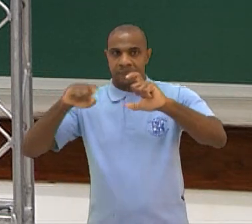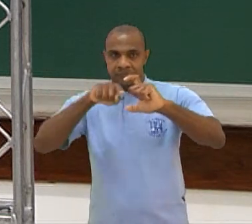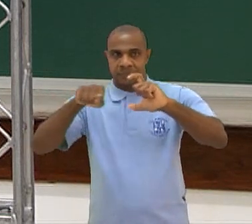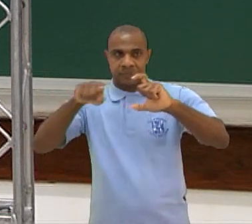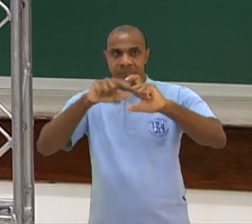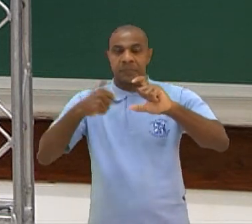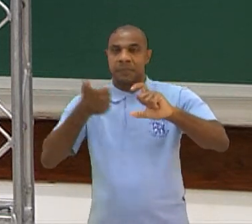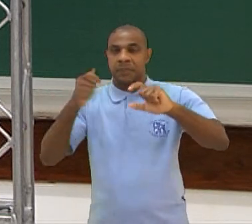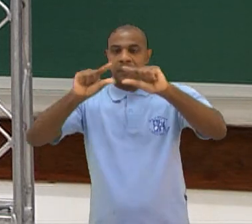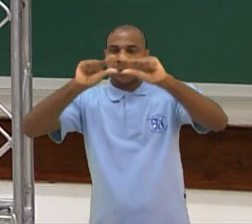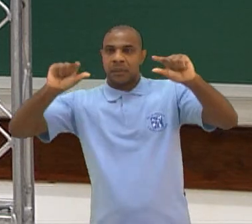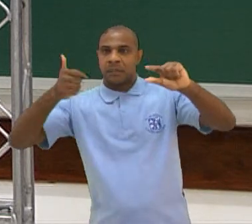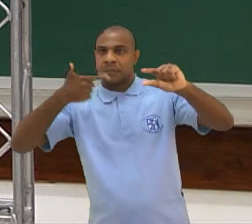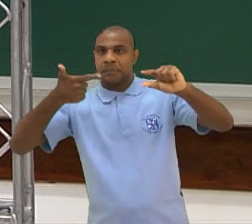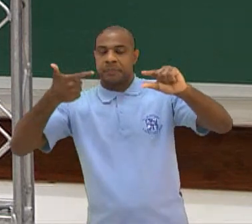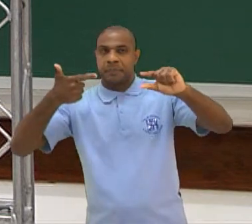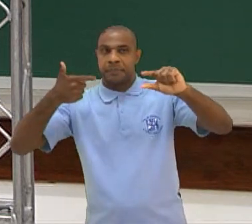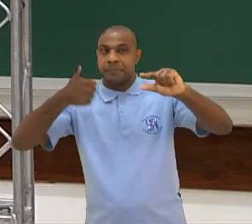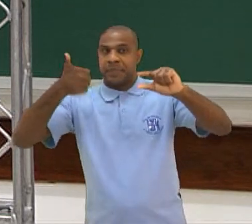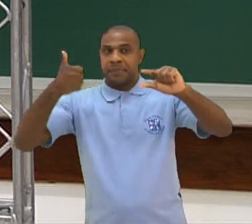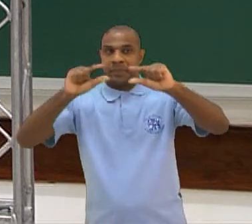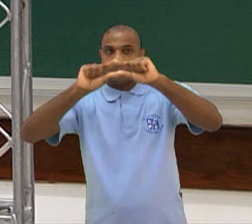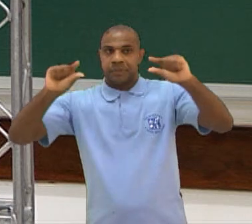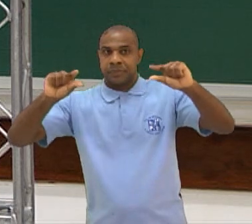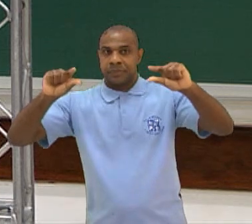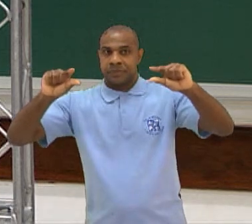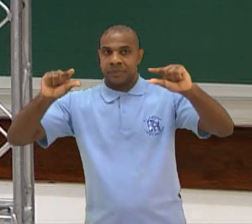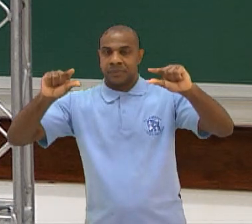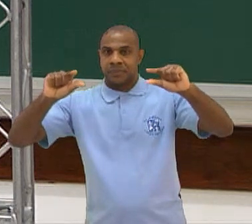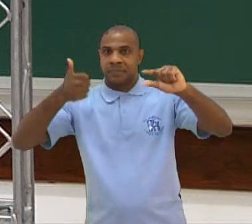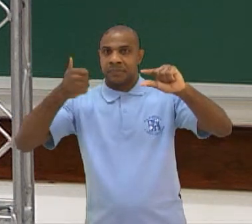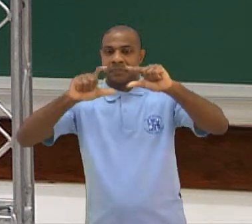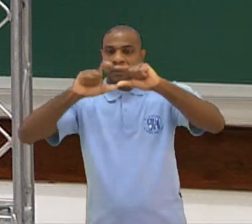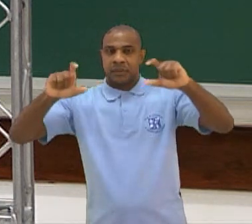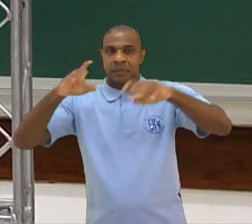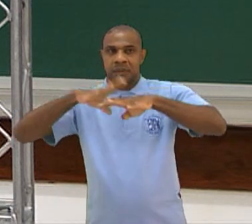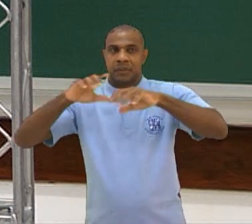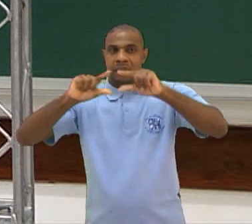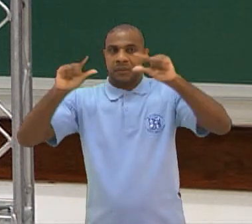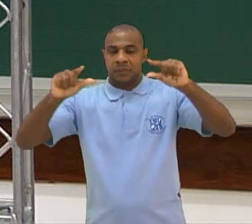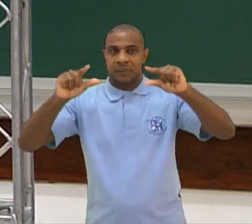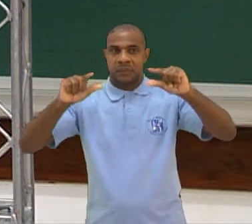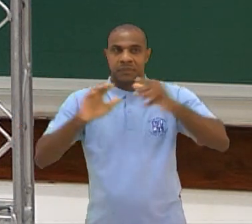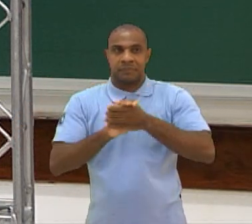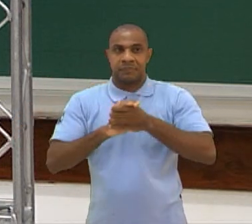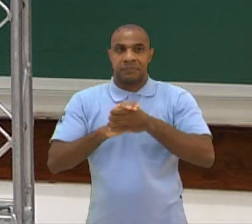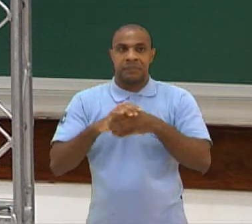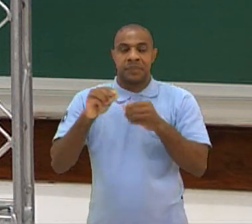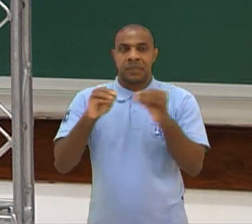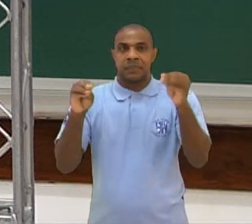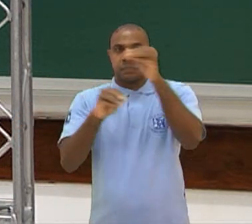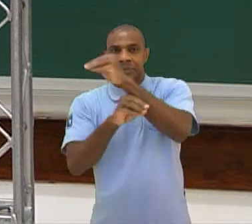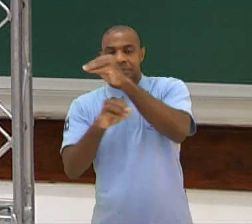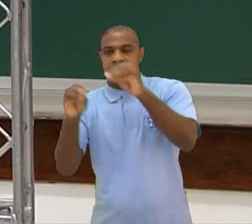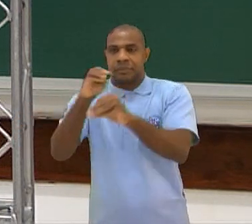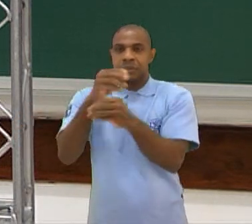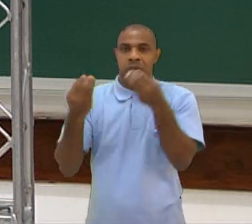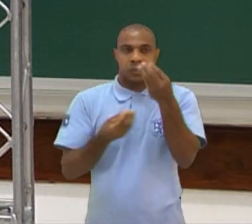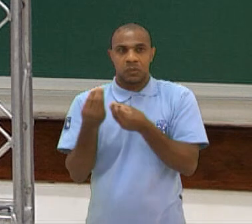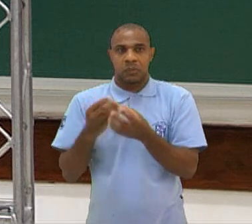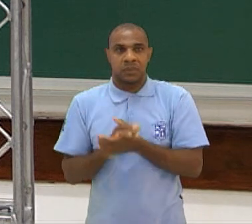E aí, pessoal, bateu a saudade? Vamos resolver esse problema? Então vamos que vamos. Então, dê o valor de A para que o sistema